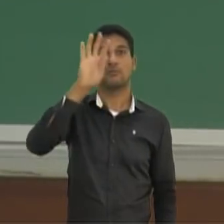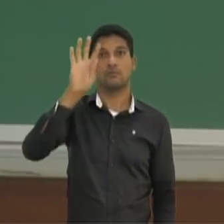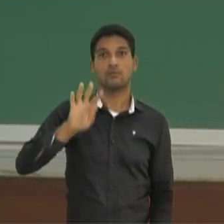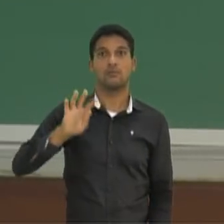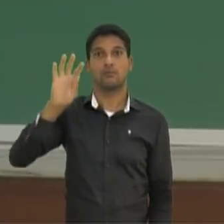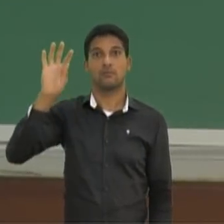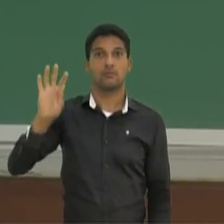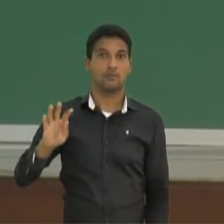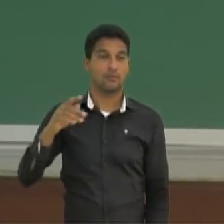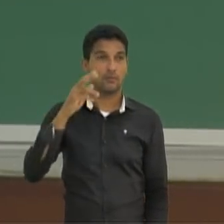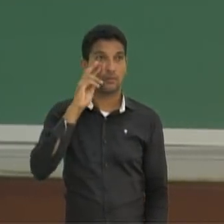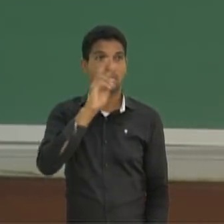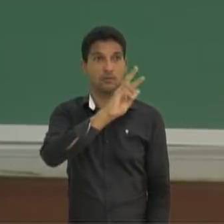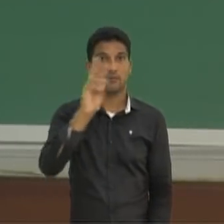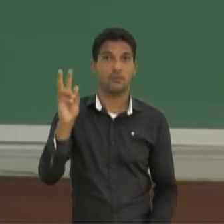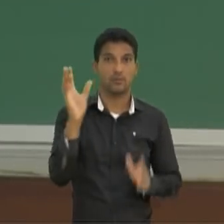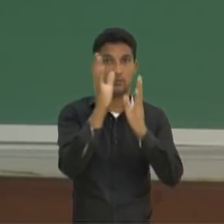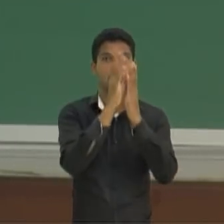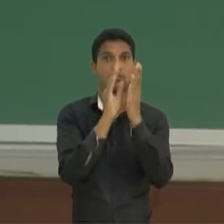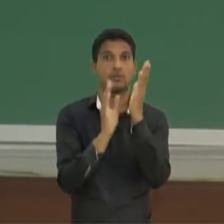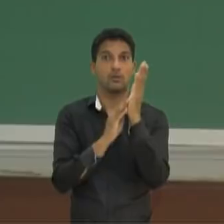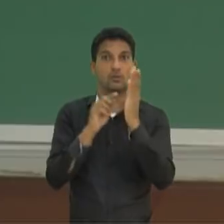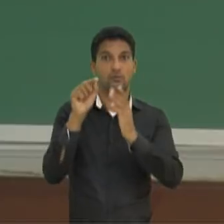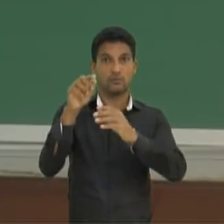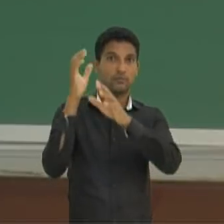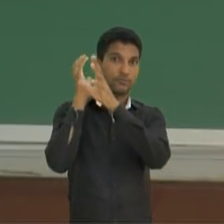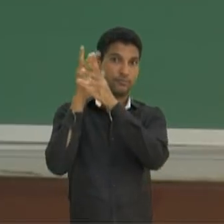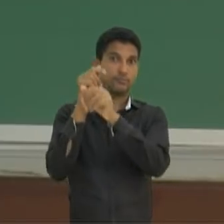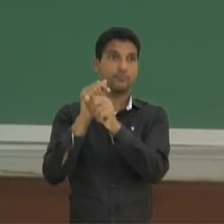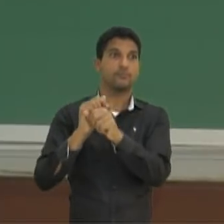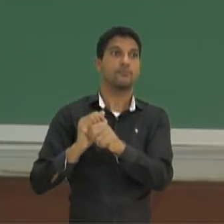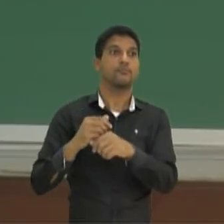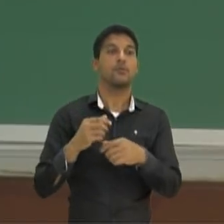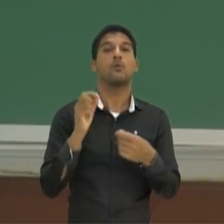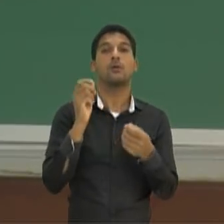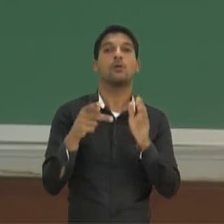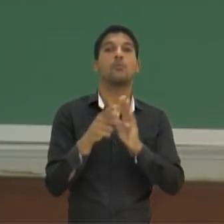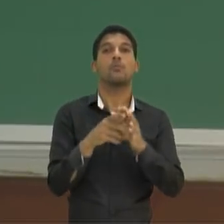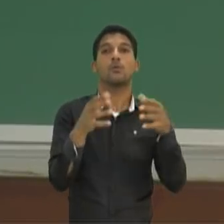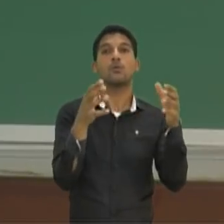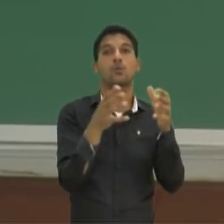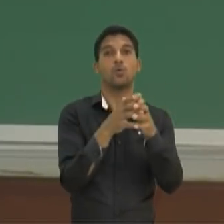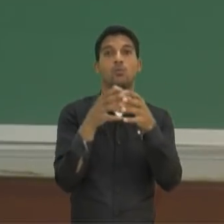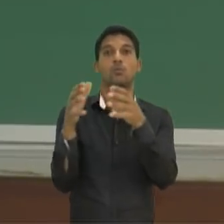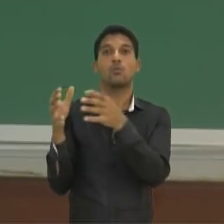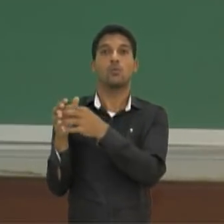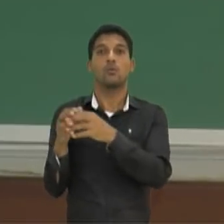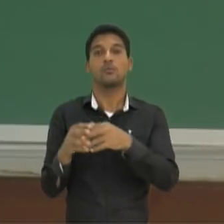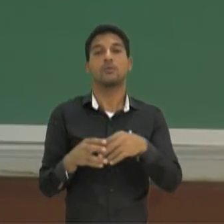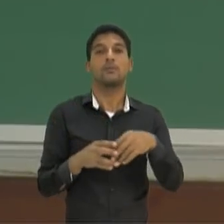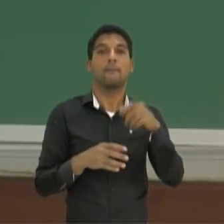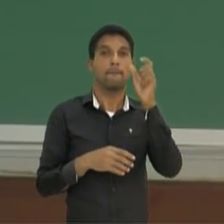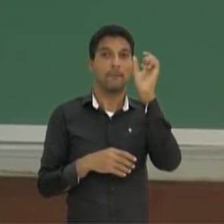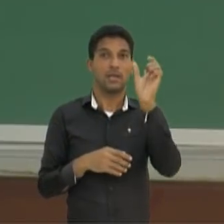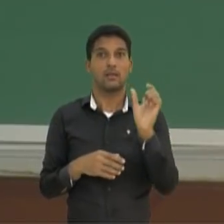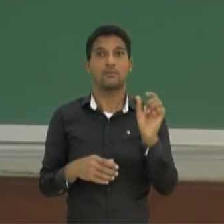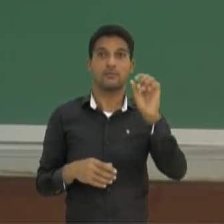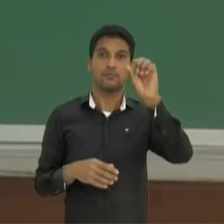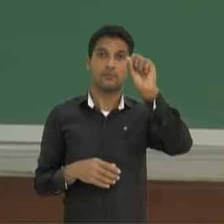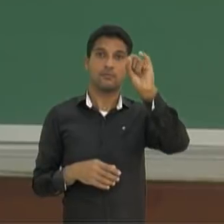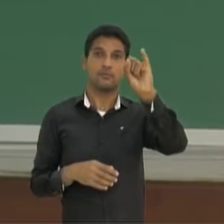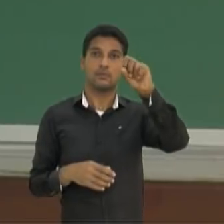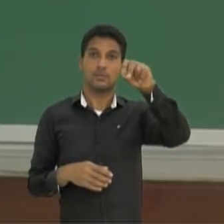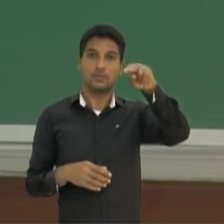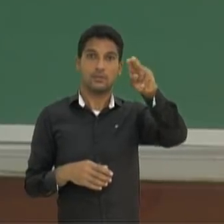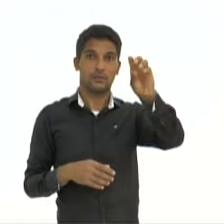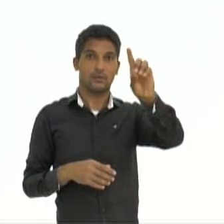estar sempre revendo, fazendo uma revisão, né, que são a classificação das coordenadas sindéticas, né. Então, o que a gente viu? A gente